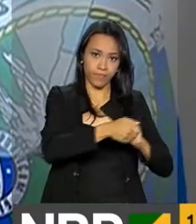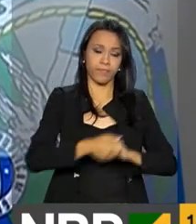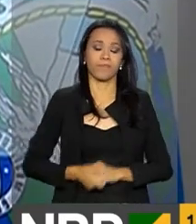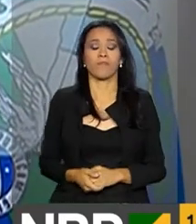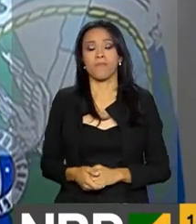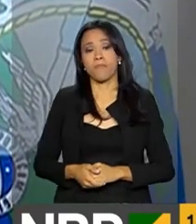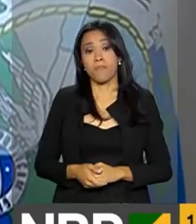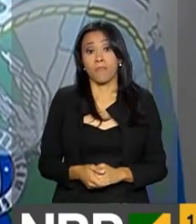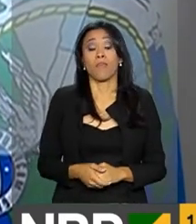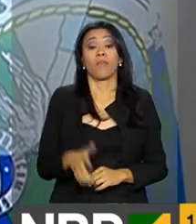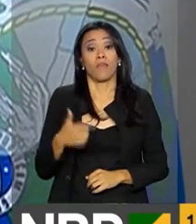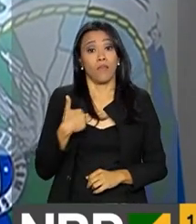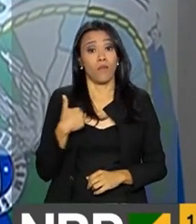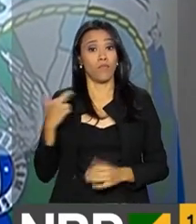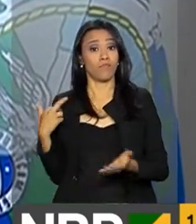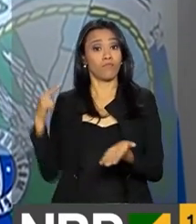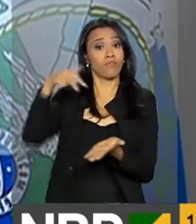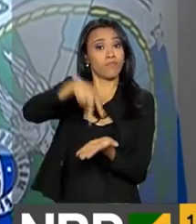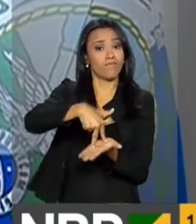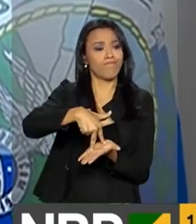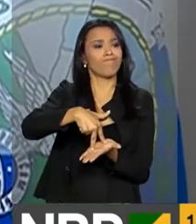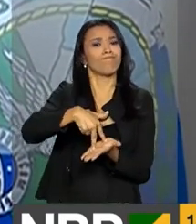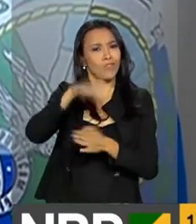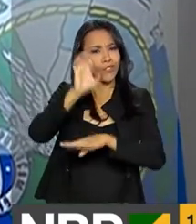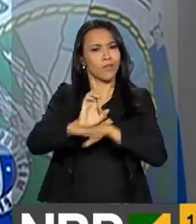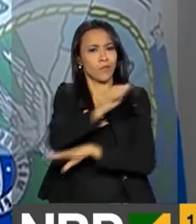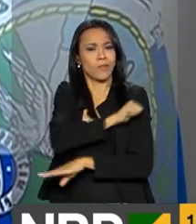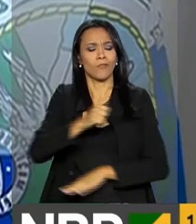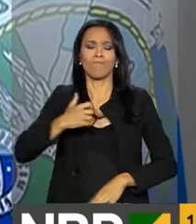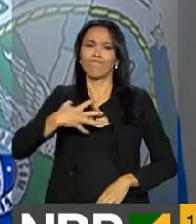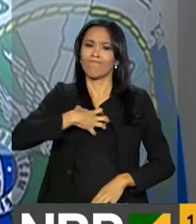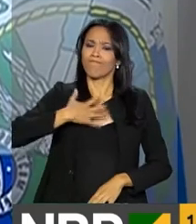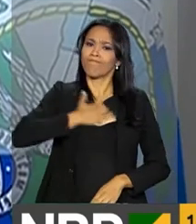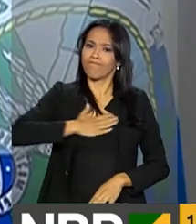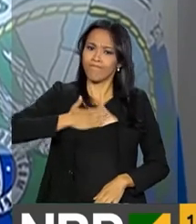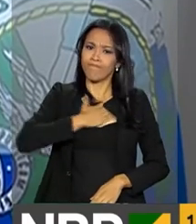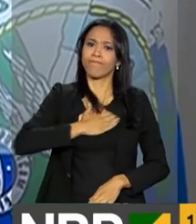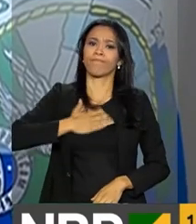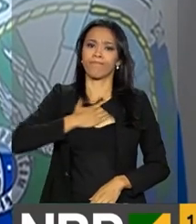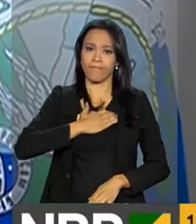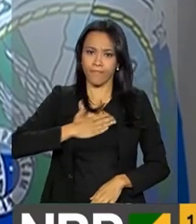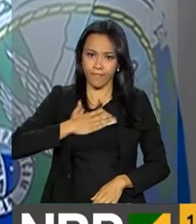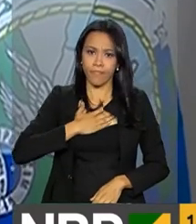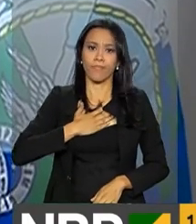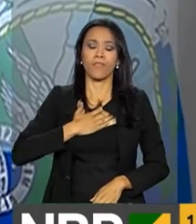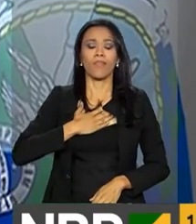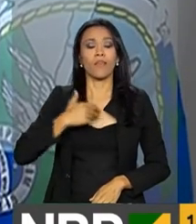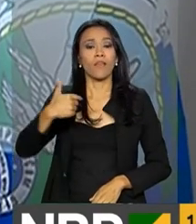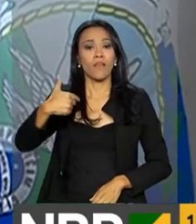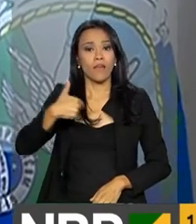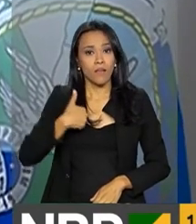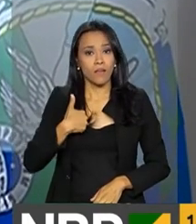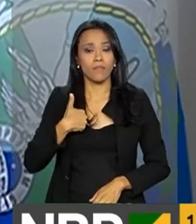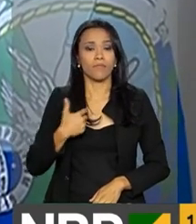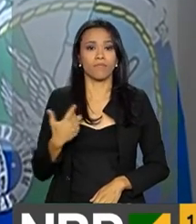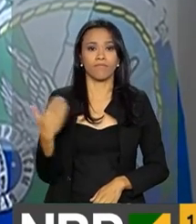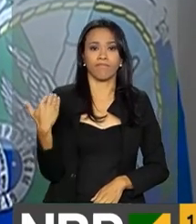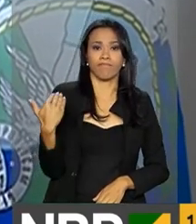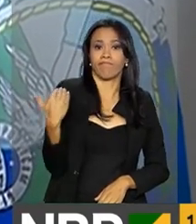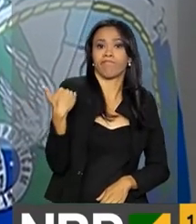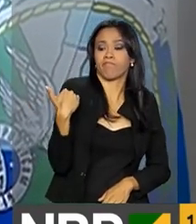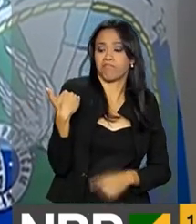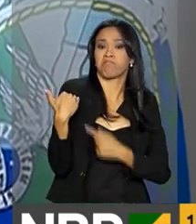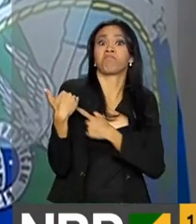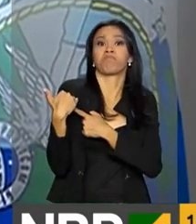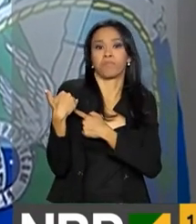E eu confesso que venho aqui com muita satisfação. Eu fui, digamos assim, mobilizado por uma